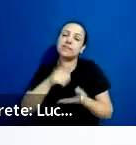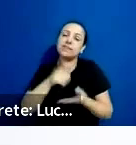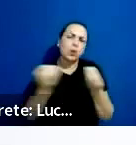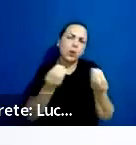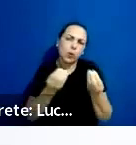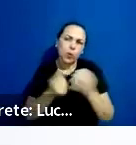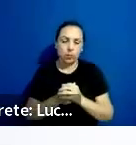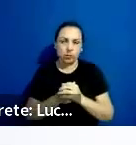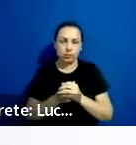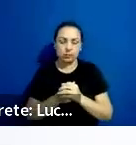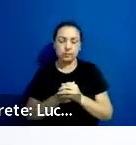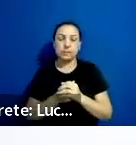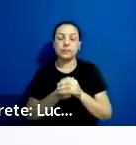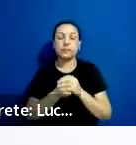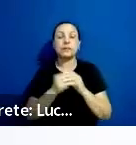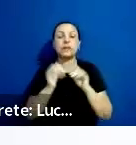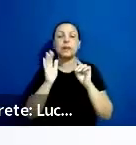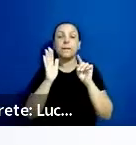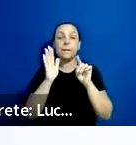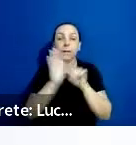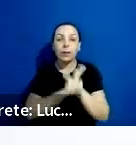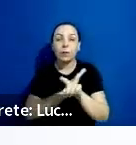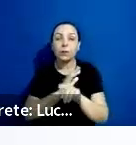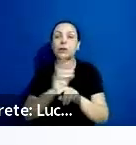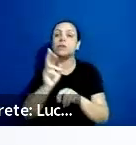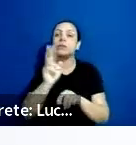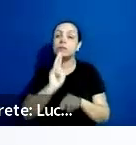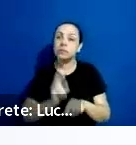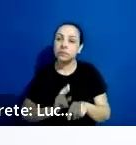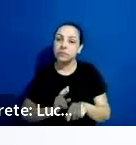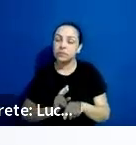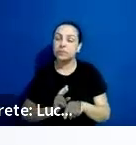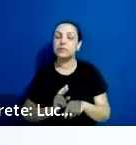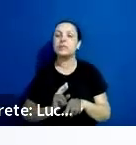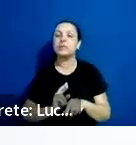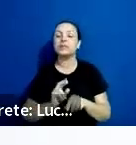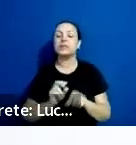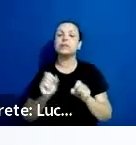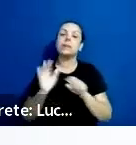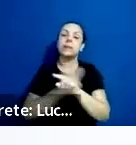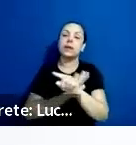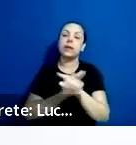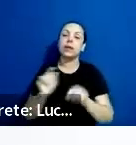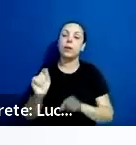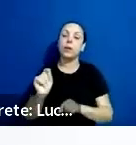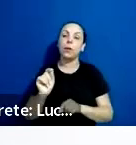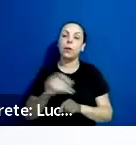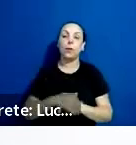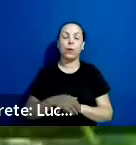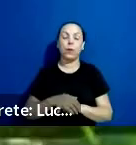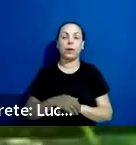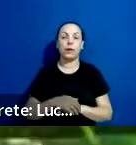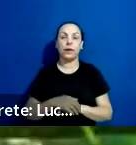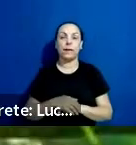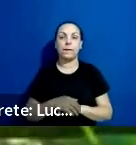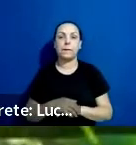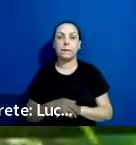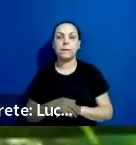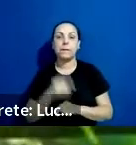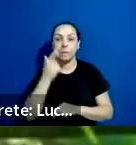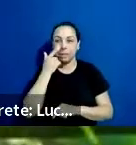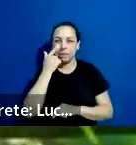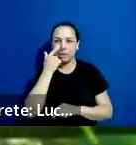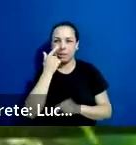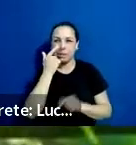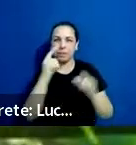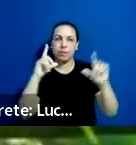Eu peço que vocês usem o chat para responder. Eu quero fazer uma pergunta bem importante. Eu peço que vocês olhem essa